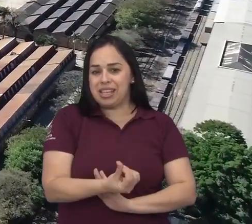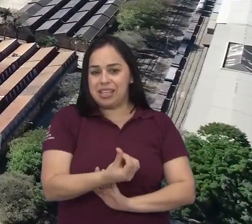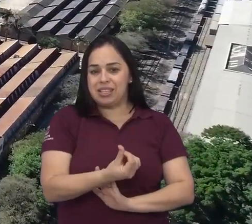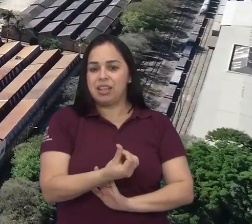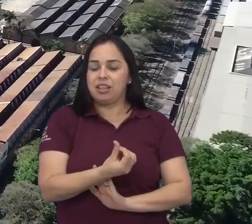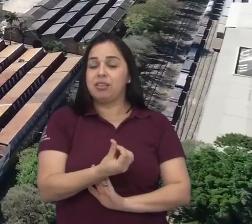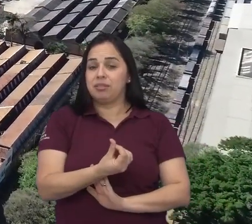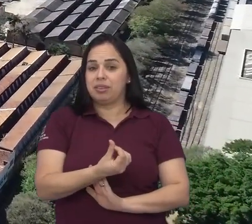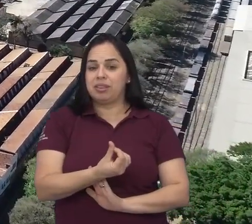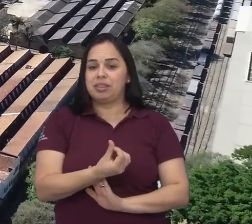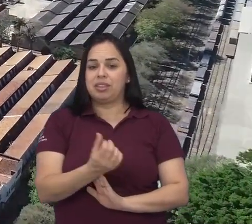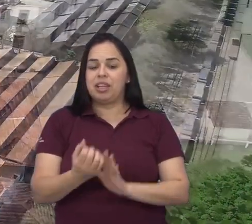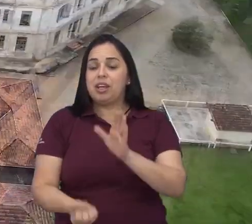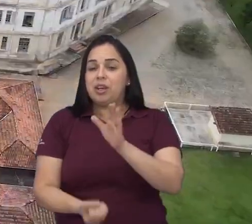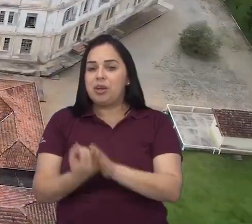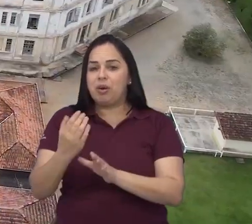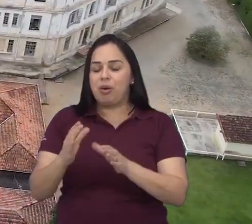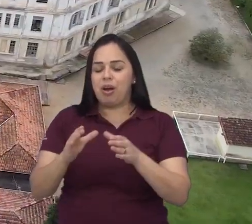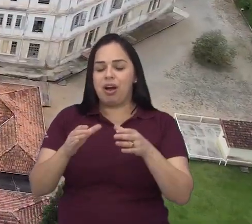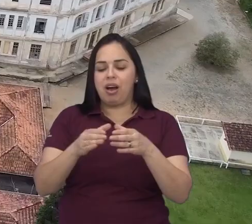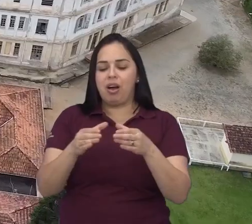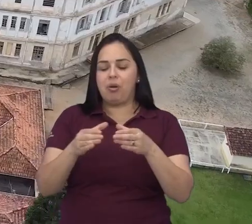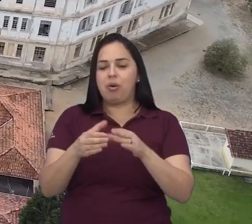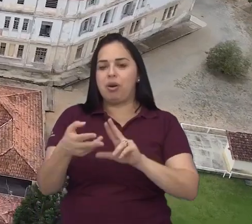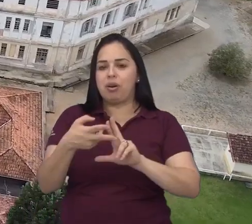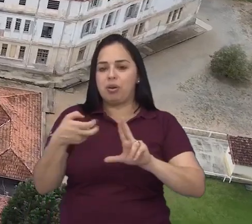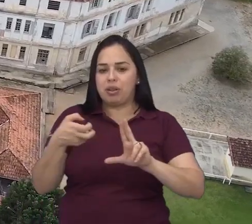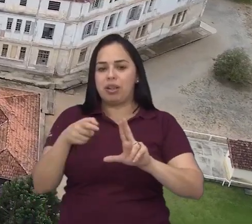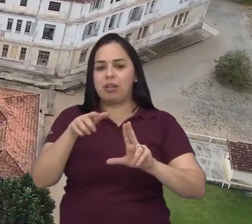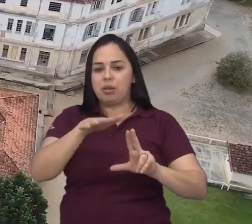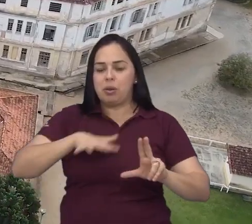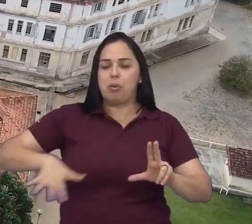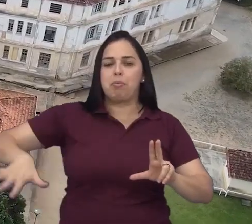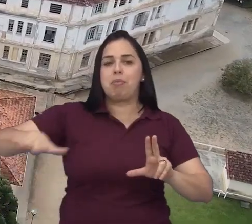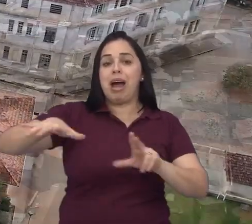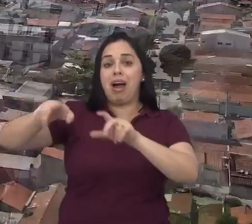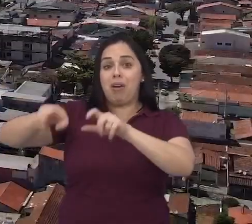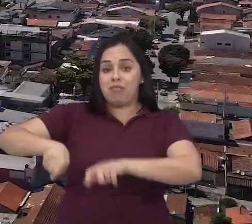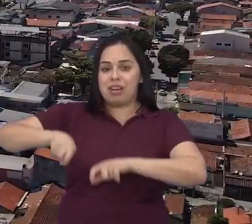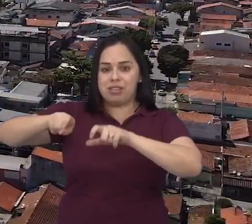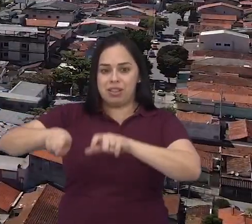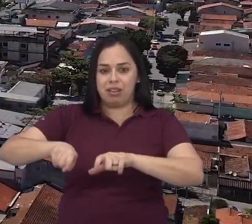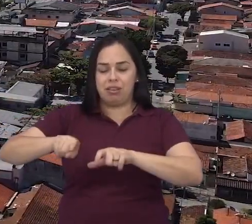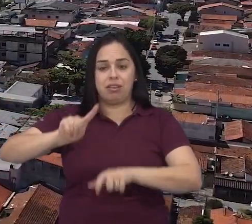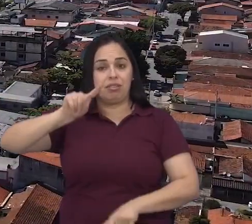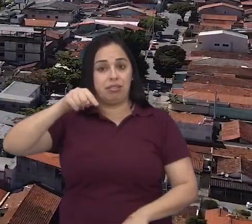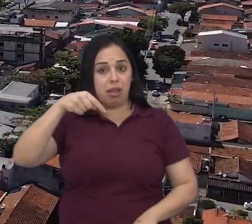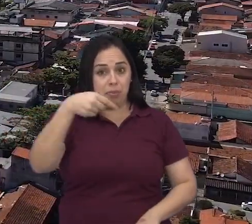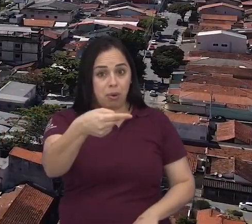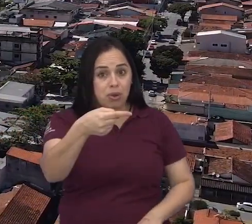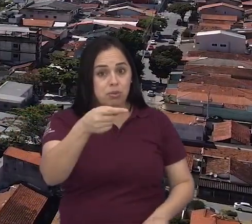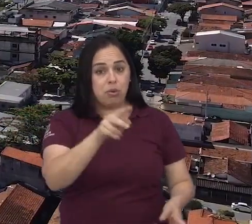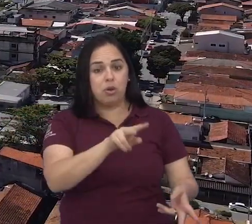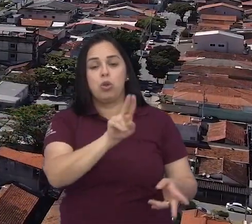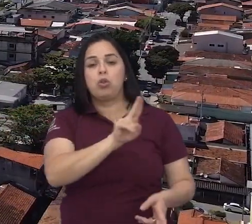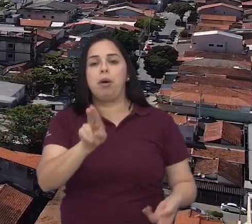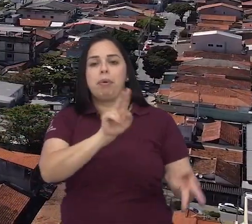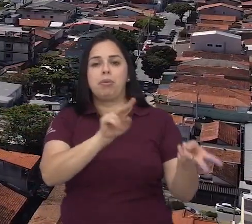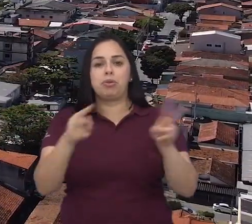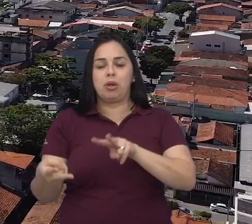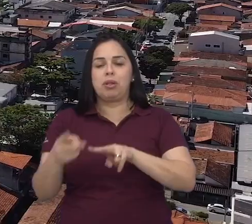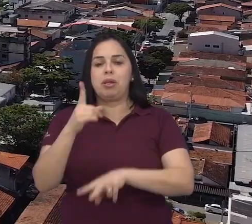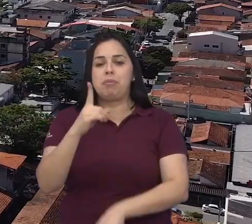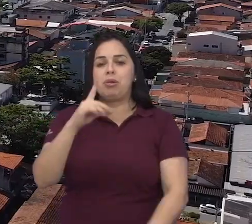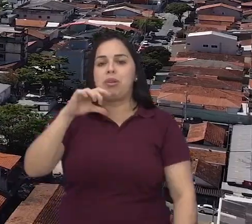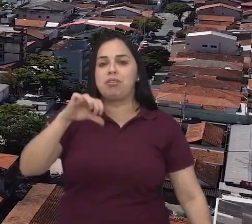XVI, quando se formou a Aldeia do Rio Comprido, uma fazenda jesuítica. O município só foi batizado de São José dos